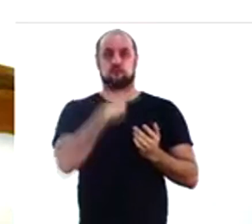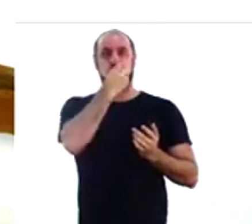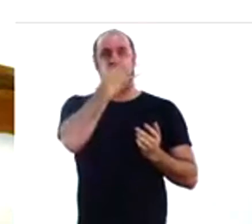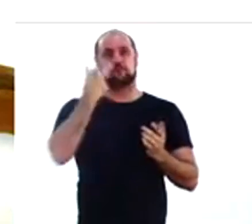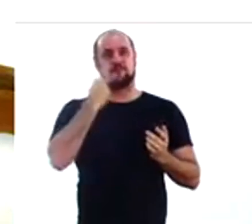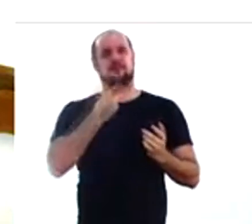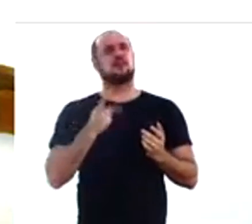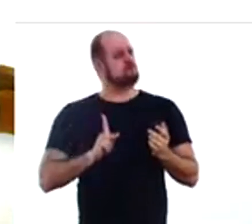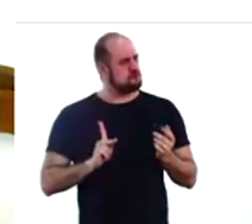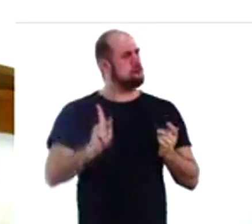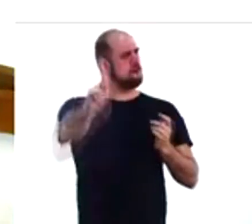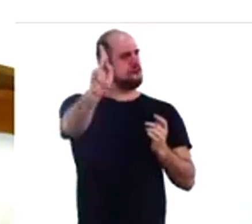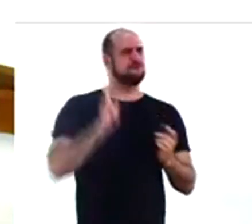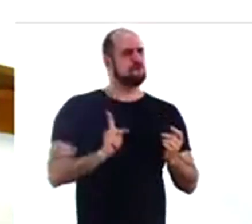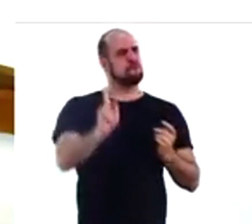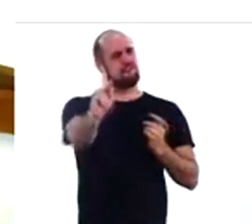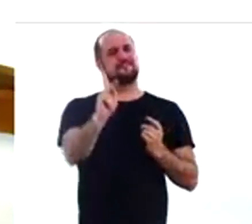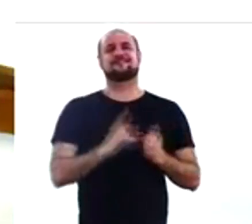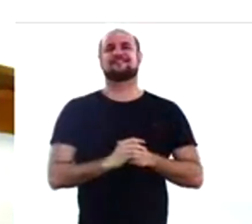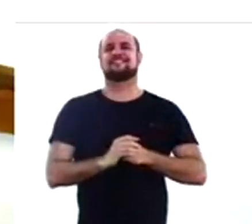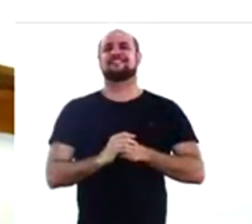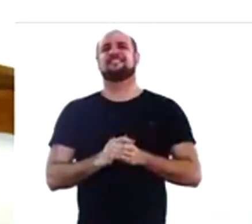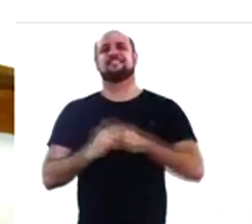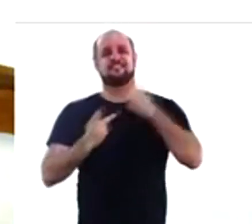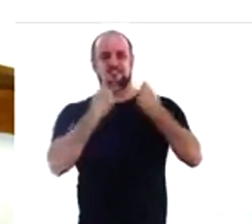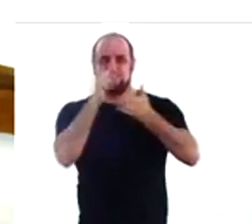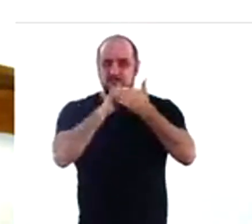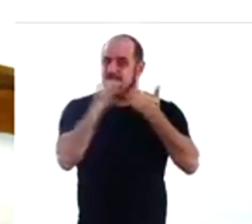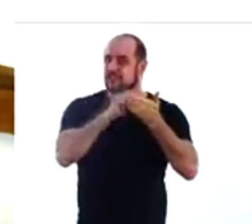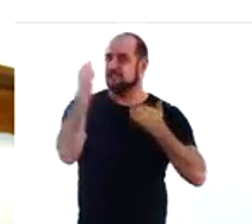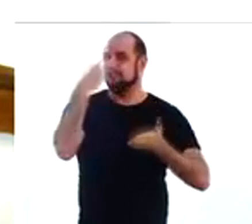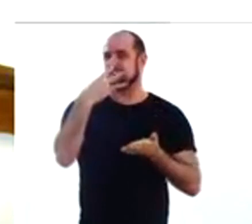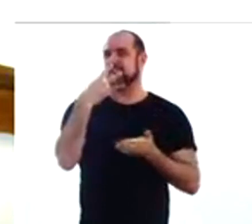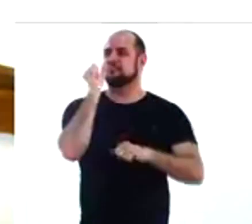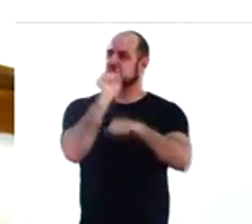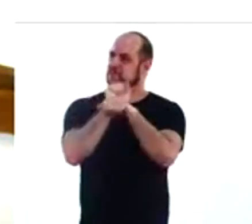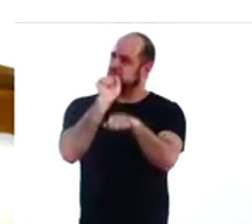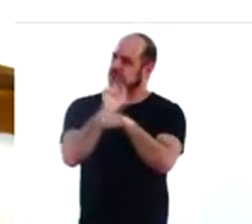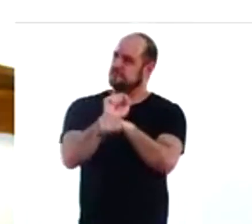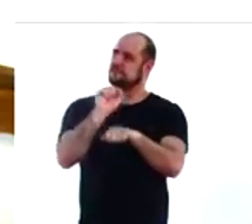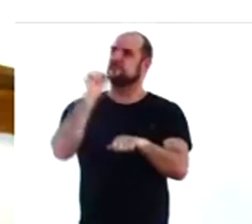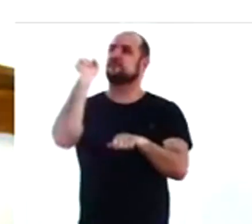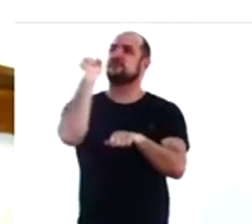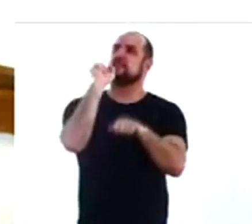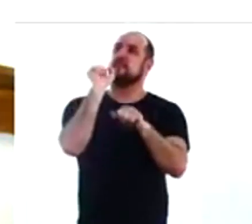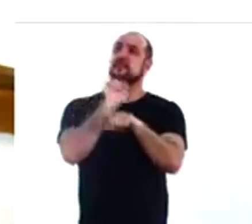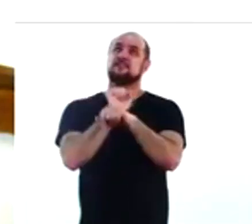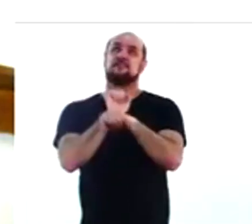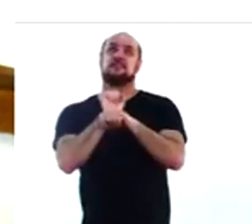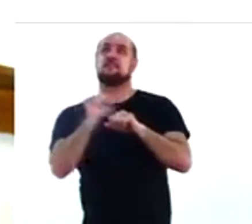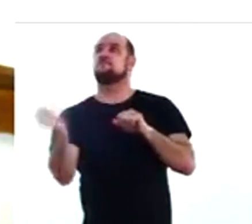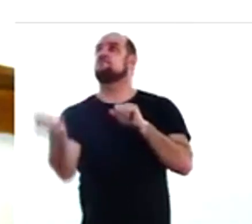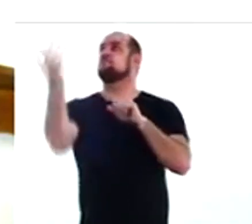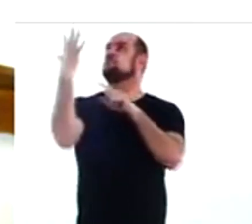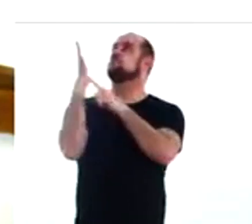Veja só, o versículo 13: aguardando a bendita esperança e a manifestação da glória